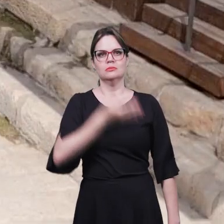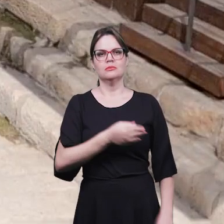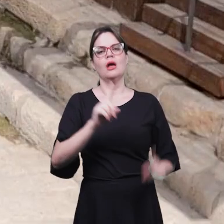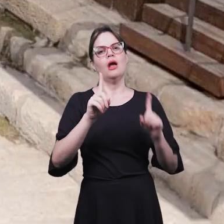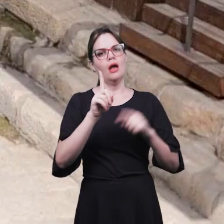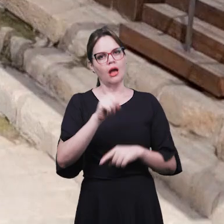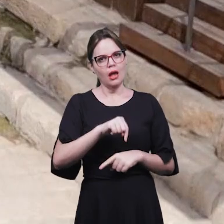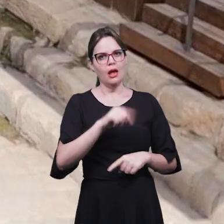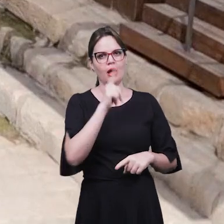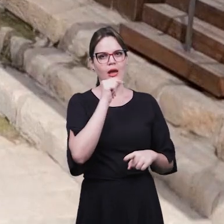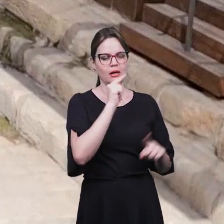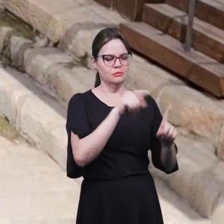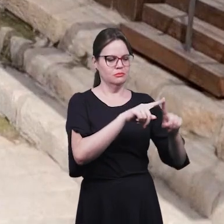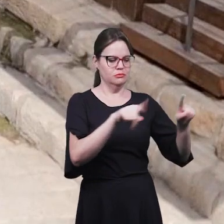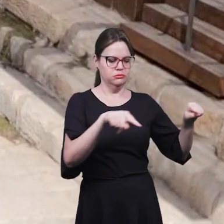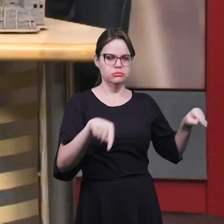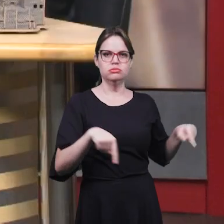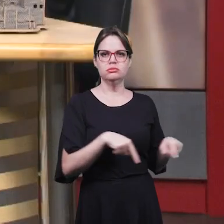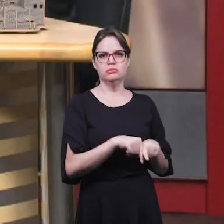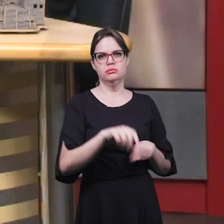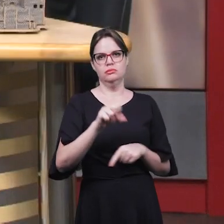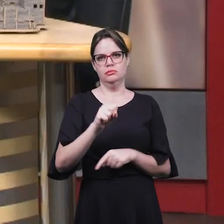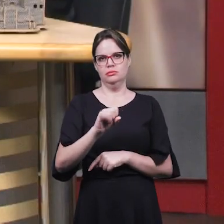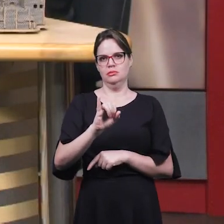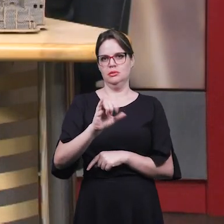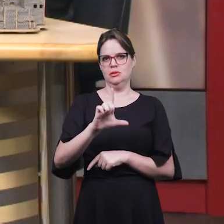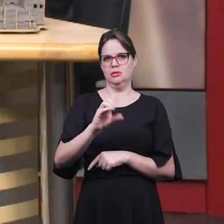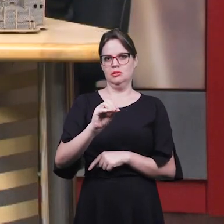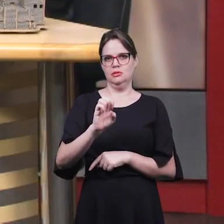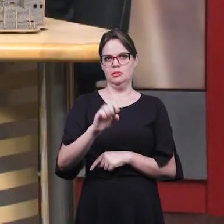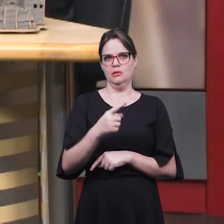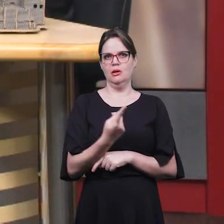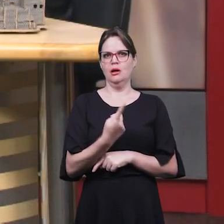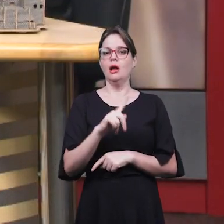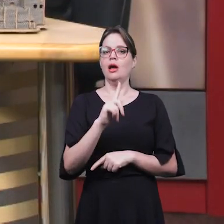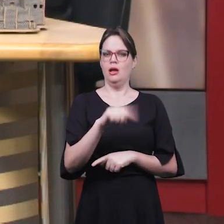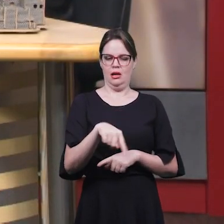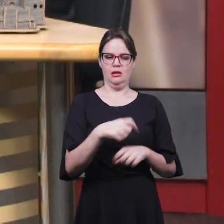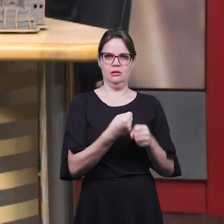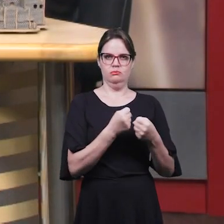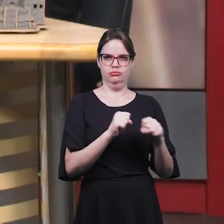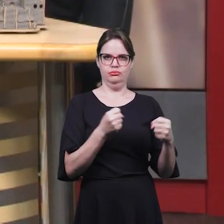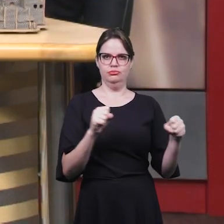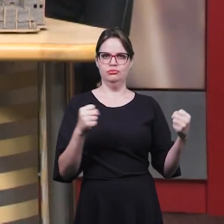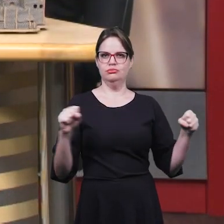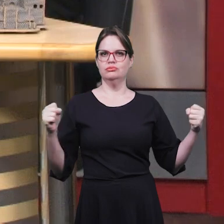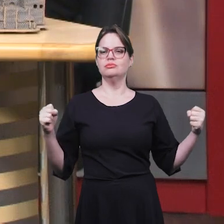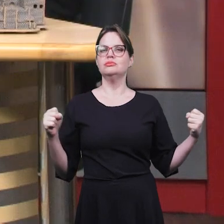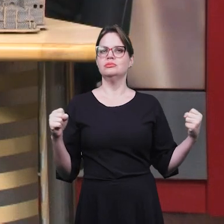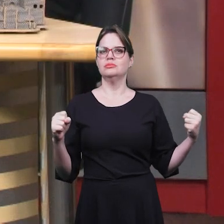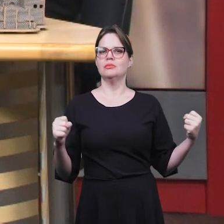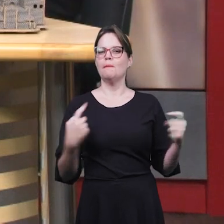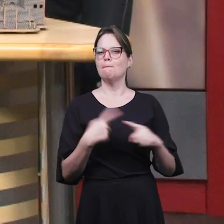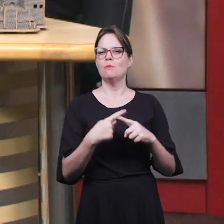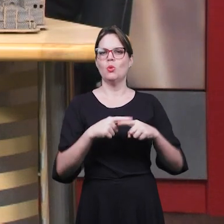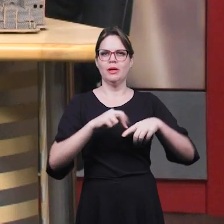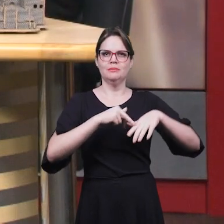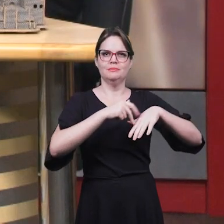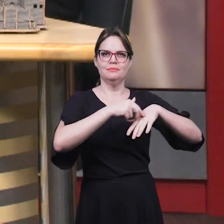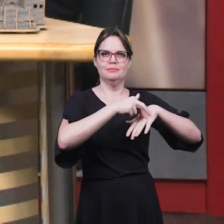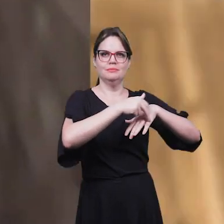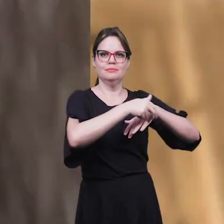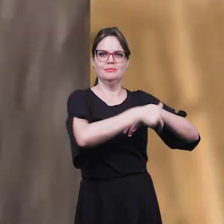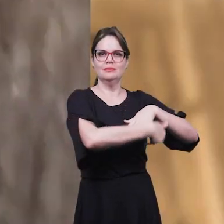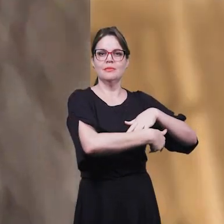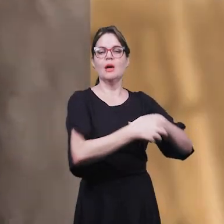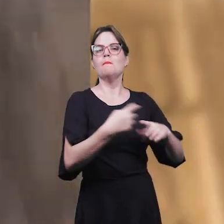piscina de Siloé. Ou seja, algo grande, a escadaria, por quê? A água vinha